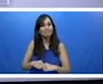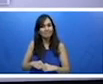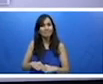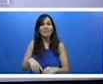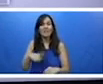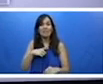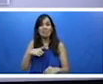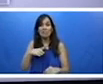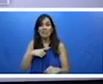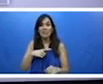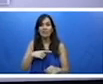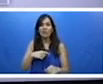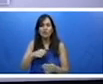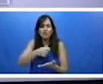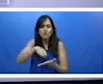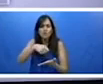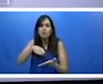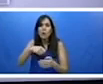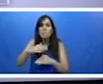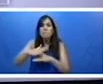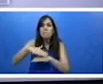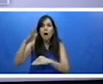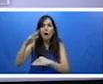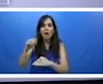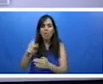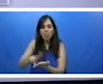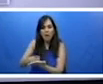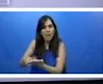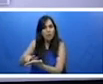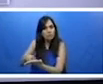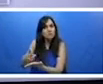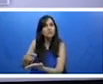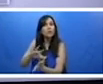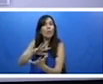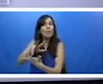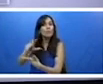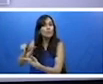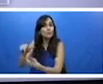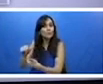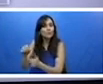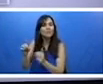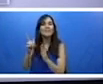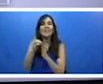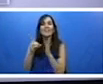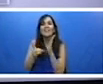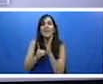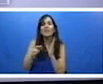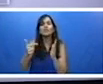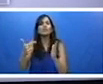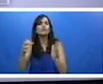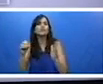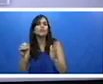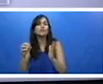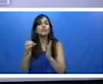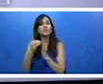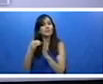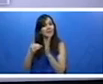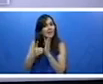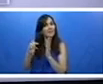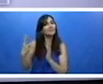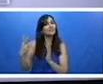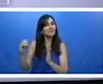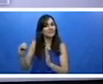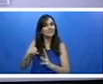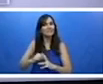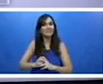considerado o escritor mais traduzido do mundo entre as décadas de 20 e 30. Voltadas para a angústia, o medo, o